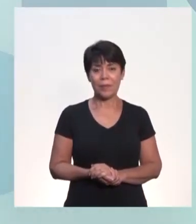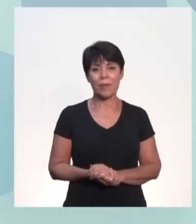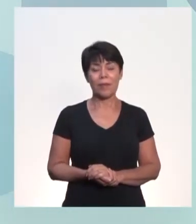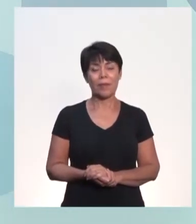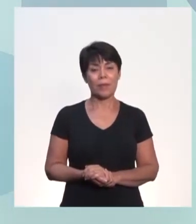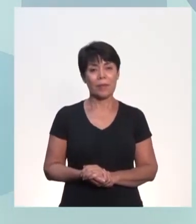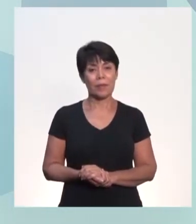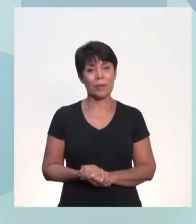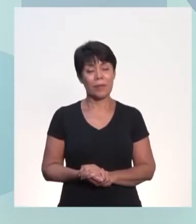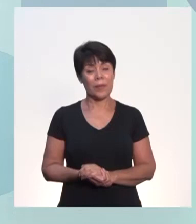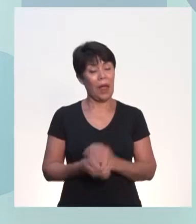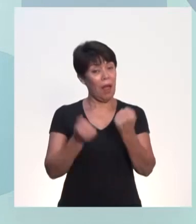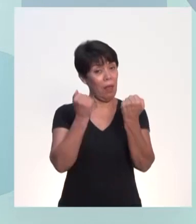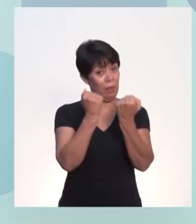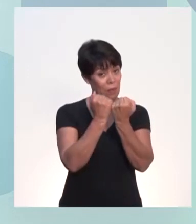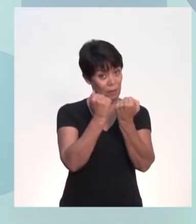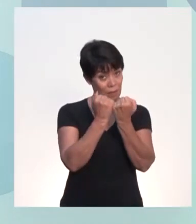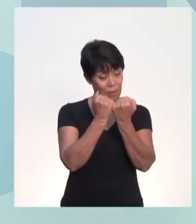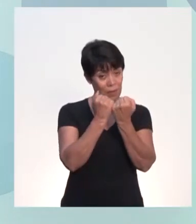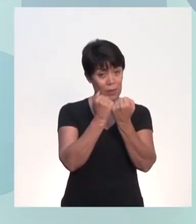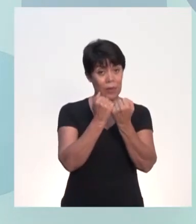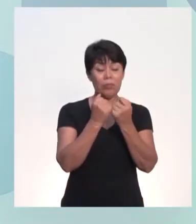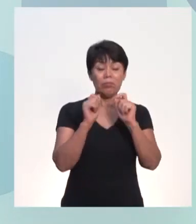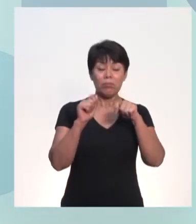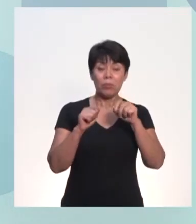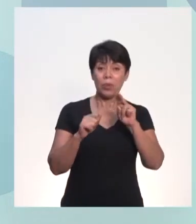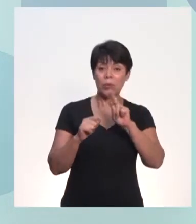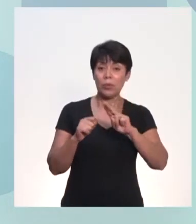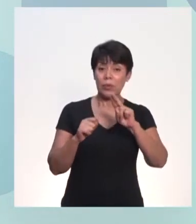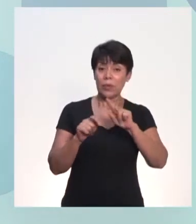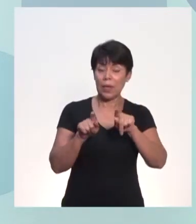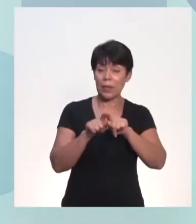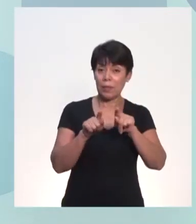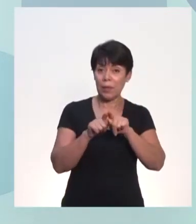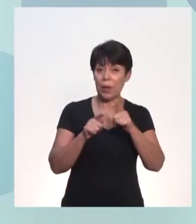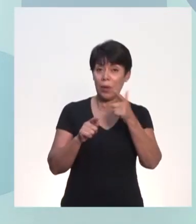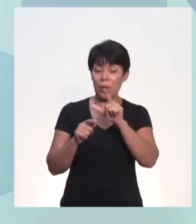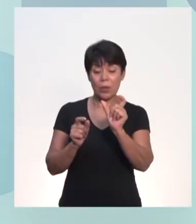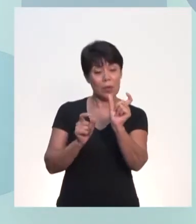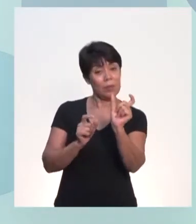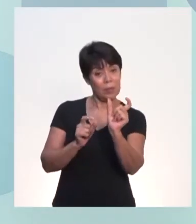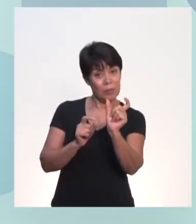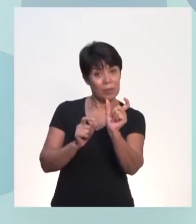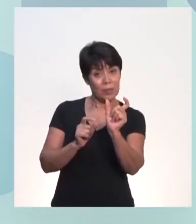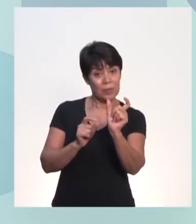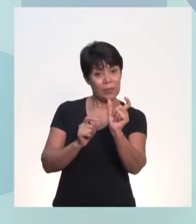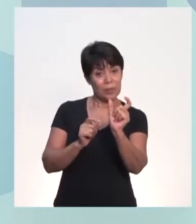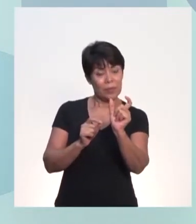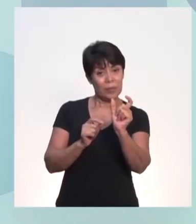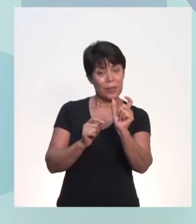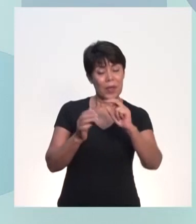No caso defesa, a gente ainda pode colocar aqui que é sinônimo de